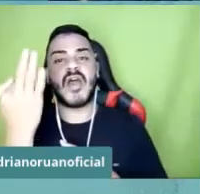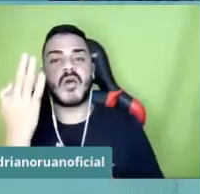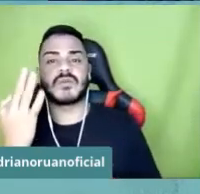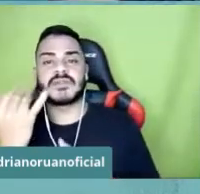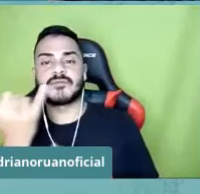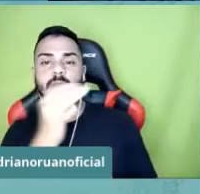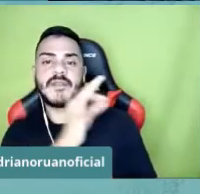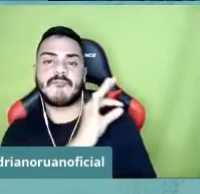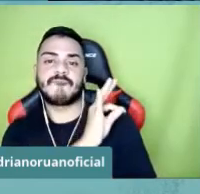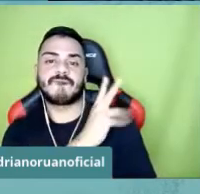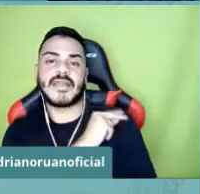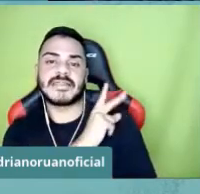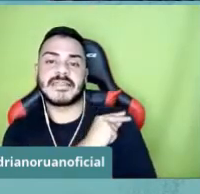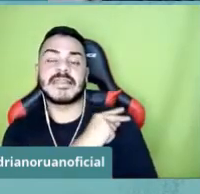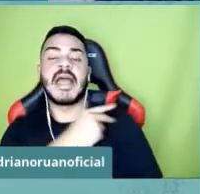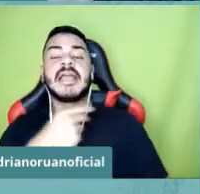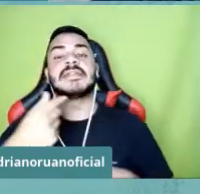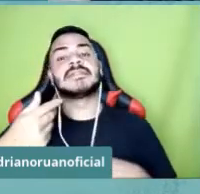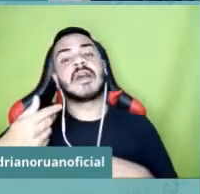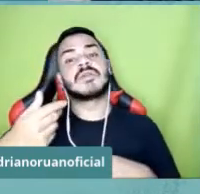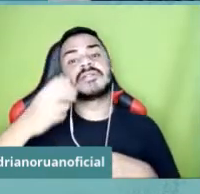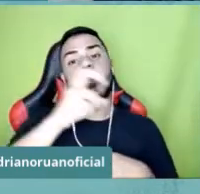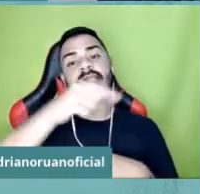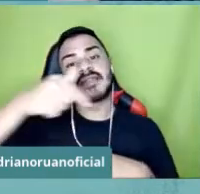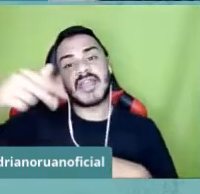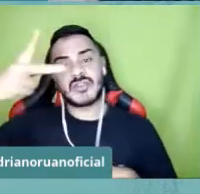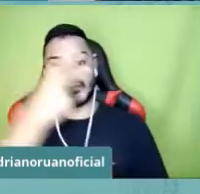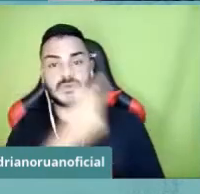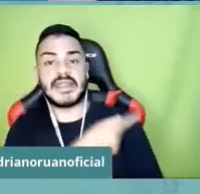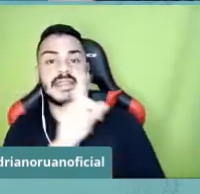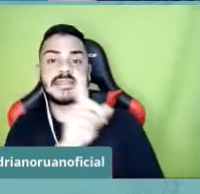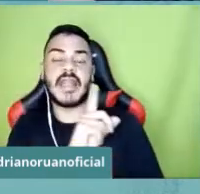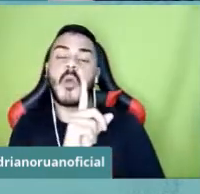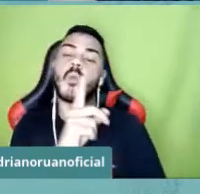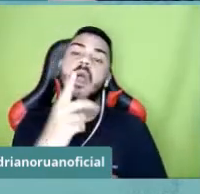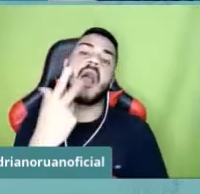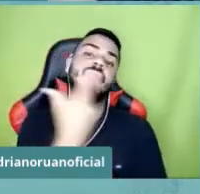E 57% daqueles que não vacinaram ou não vacinaram